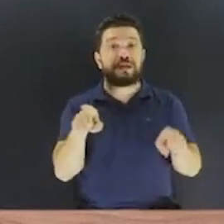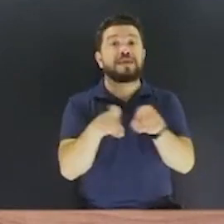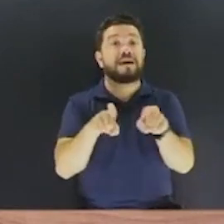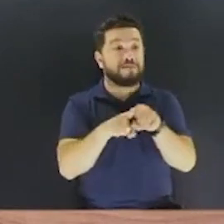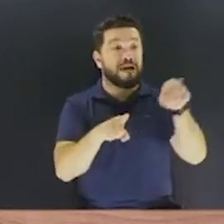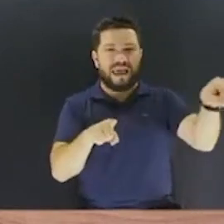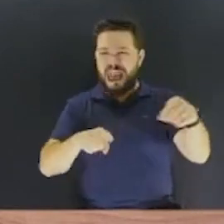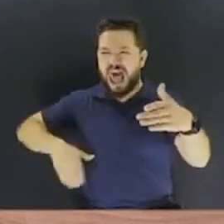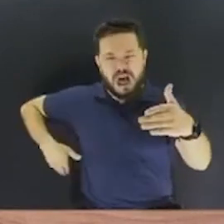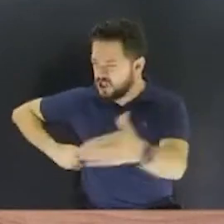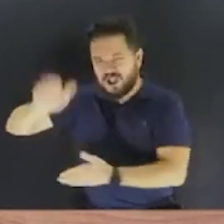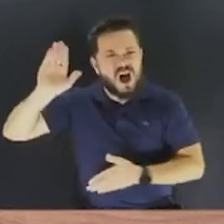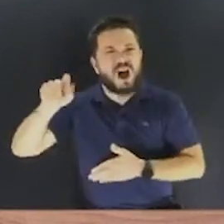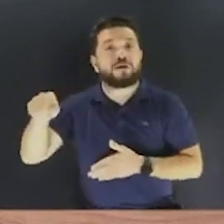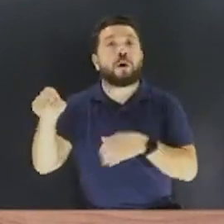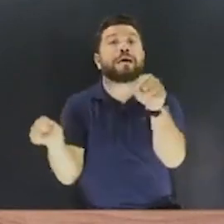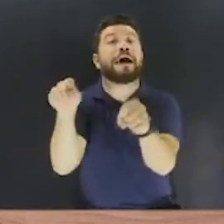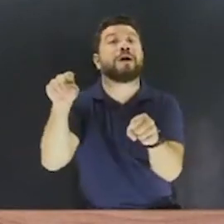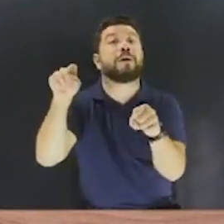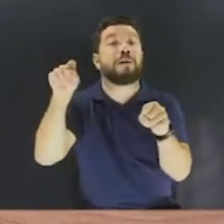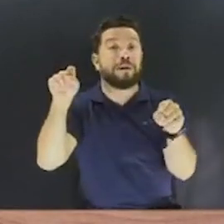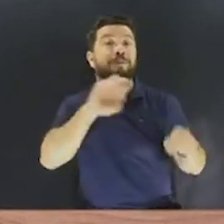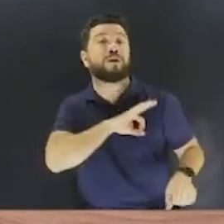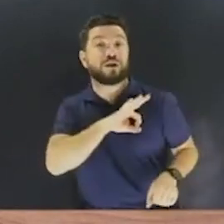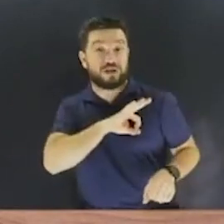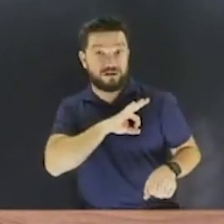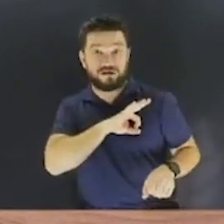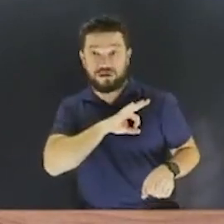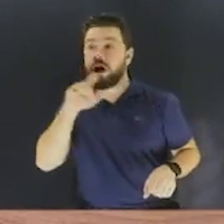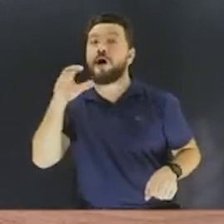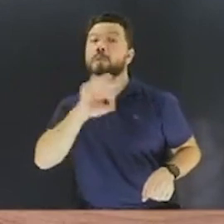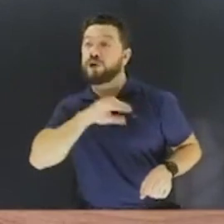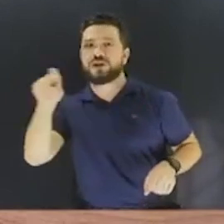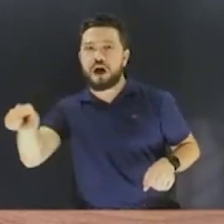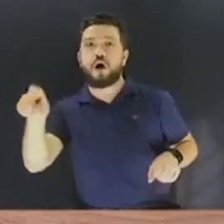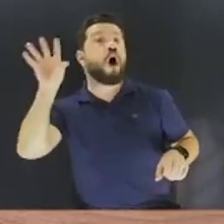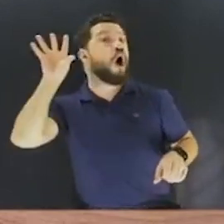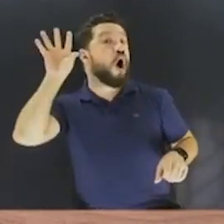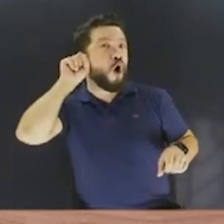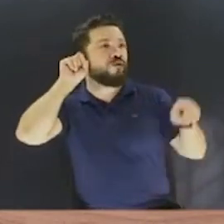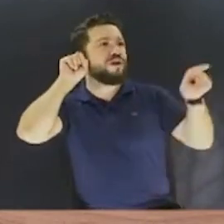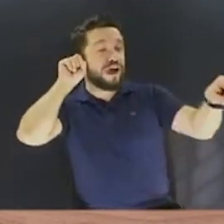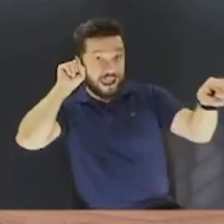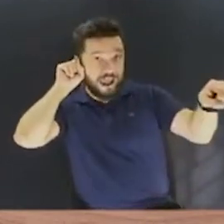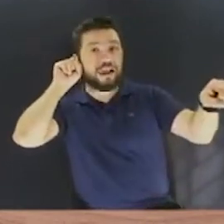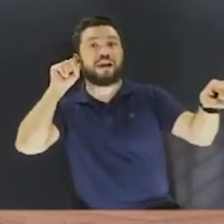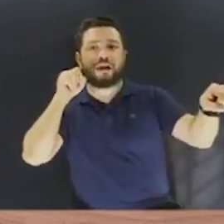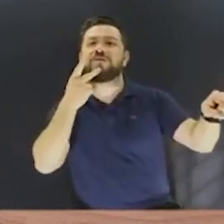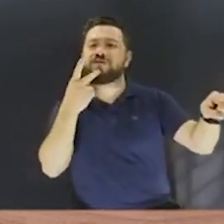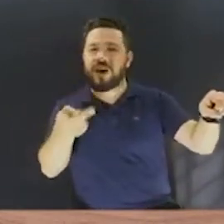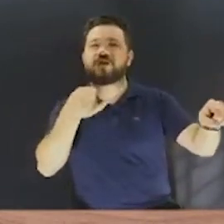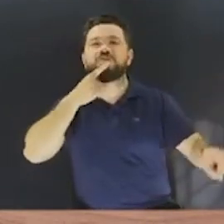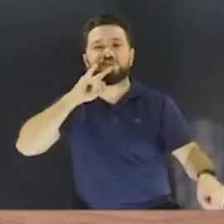viatura foi algemada o policial ouviu ela dizer que tinha bebido lá durante o show dentro da